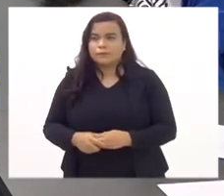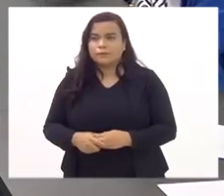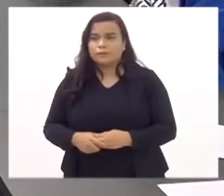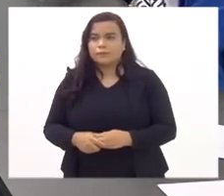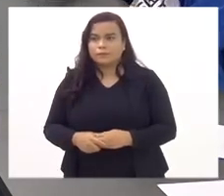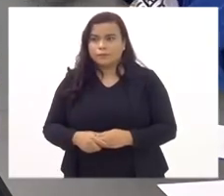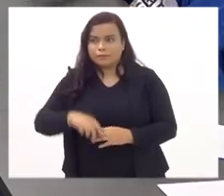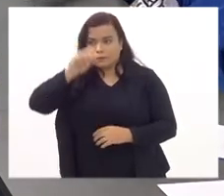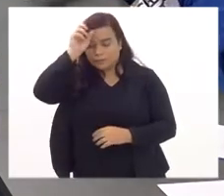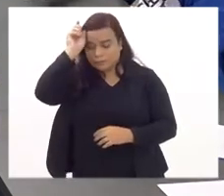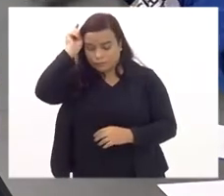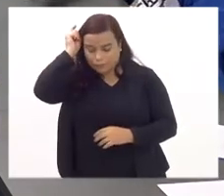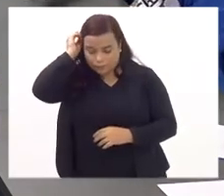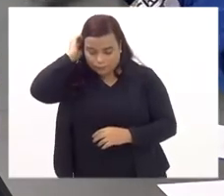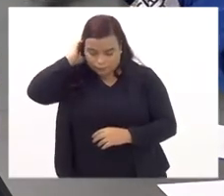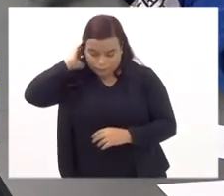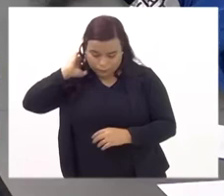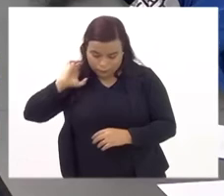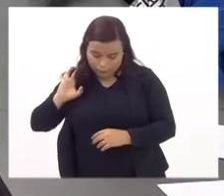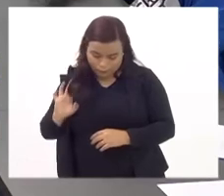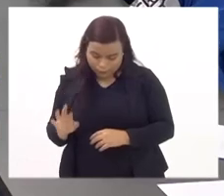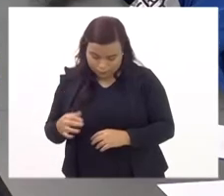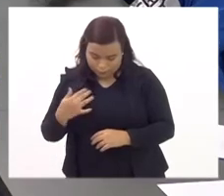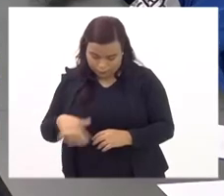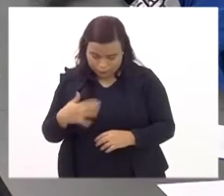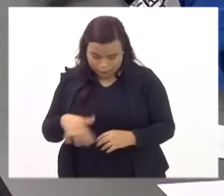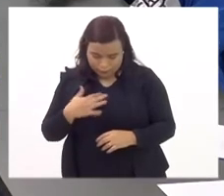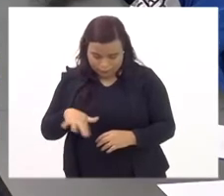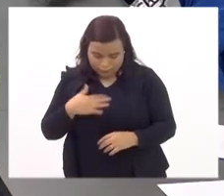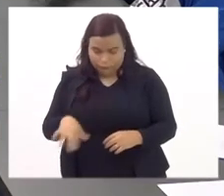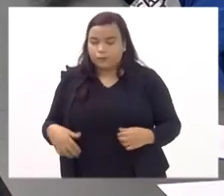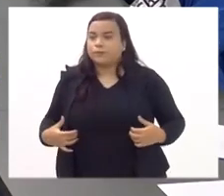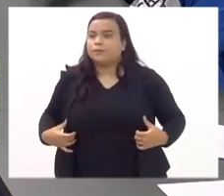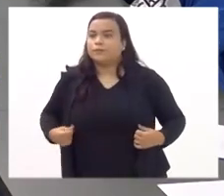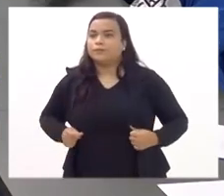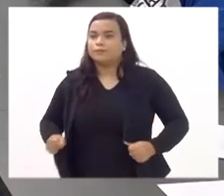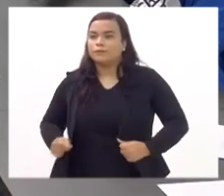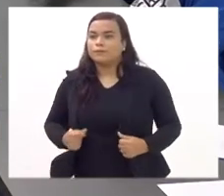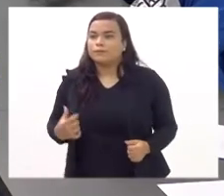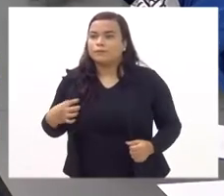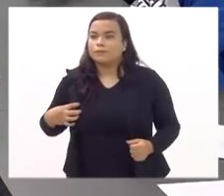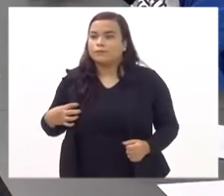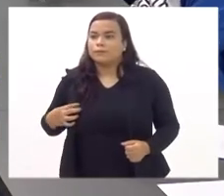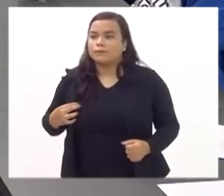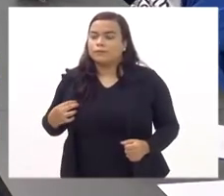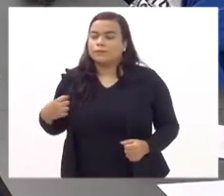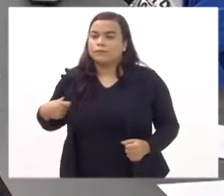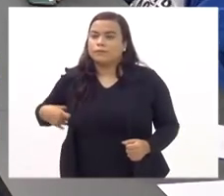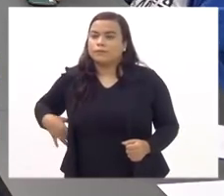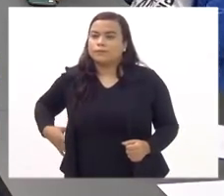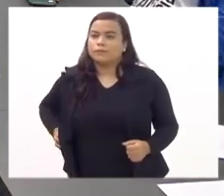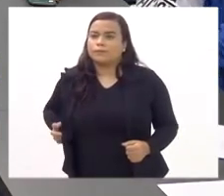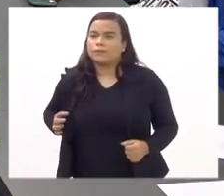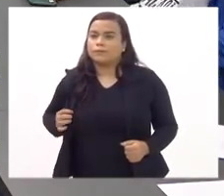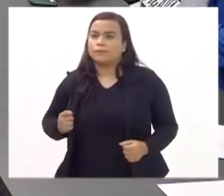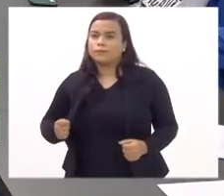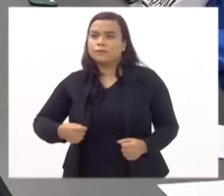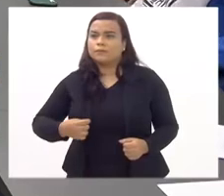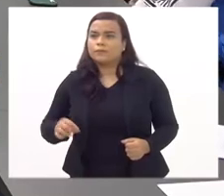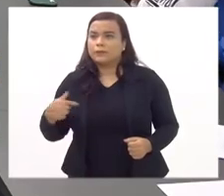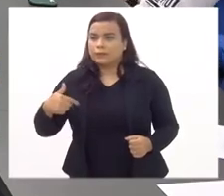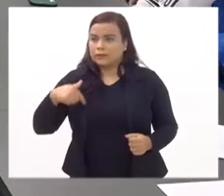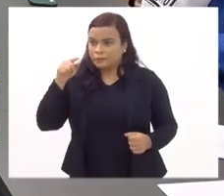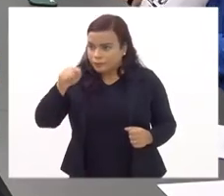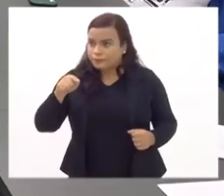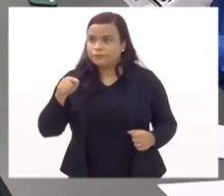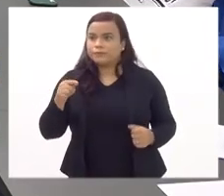Oi, deu uma cortadinha na sua fala. Você falou agora na Casa Civil, aí cortou a sua fala. Isso, agora na Casa Civil, com essa,